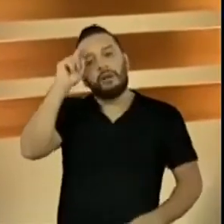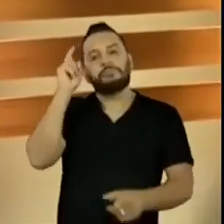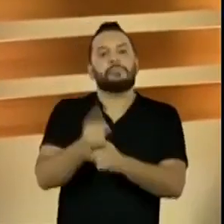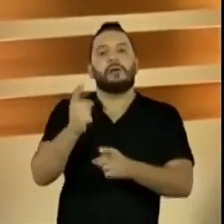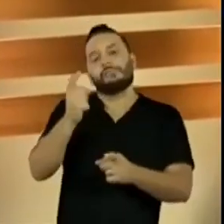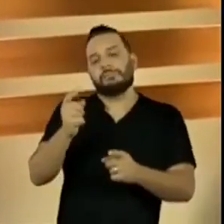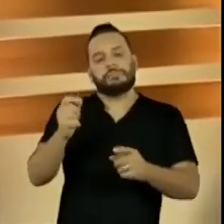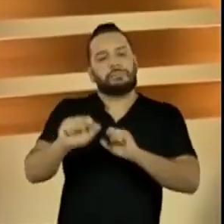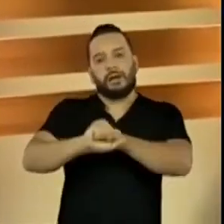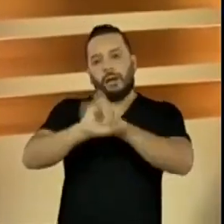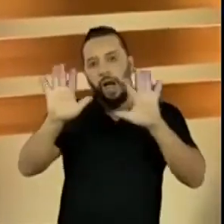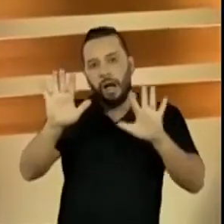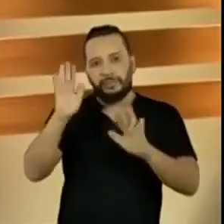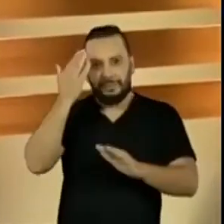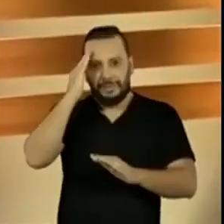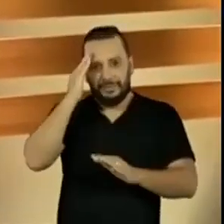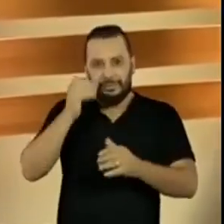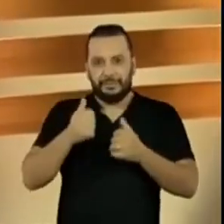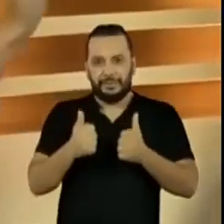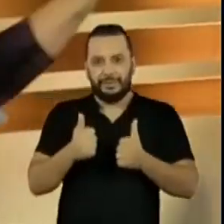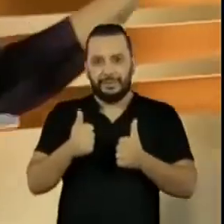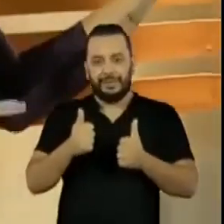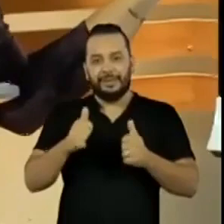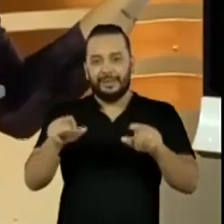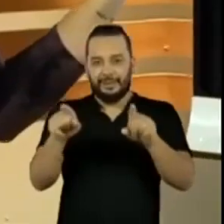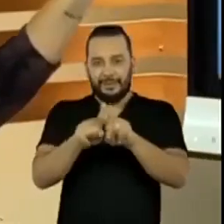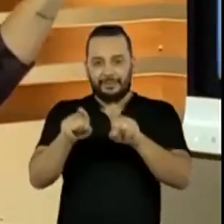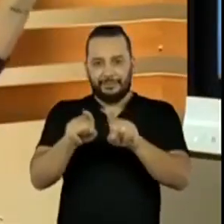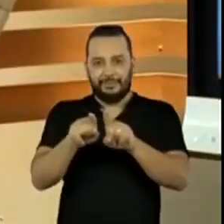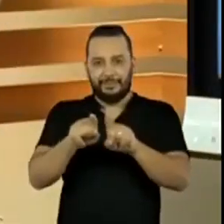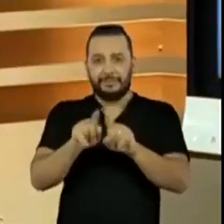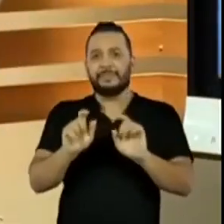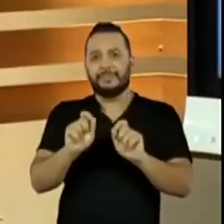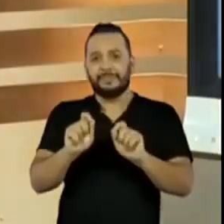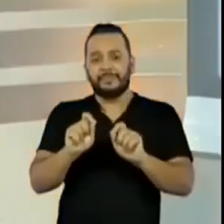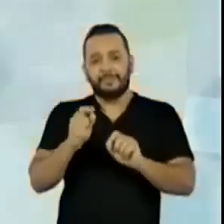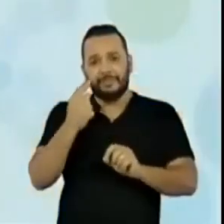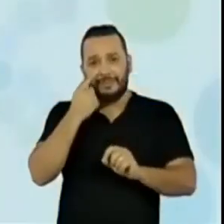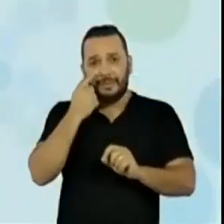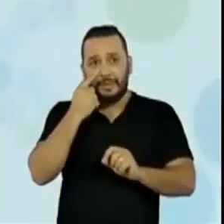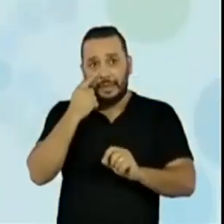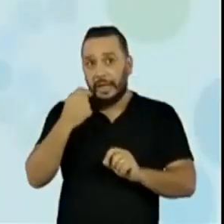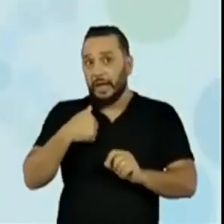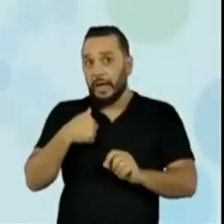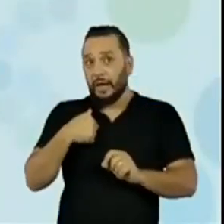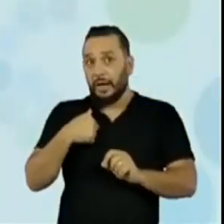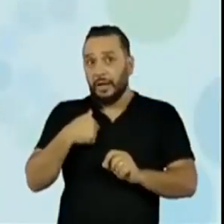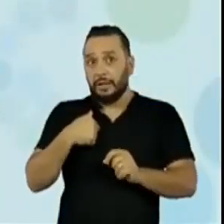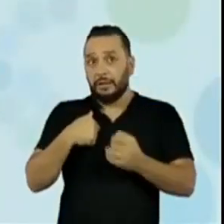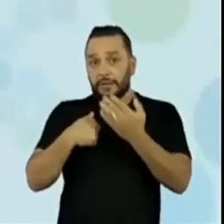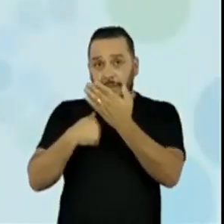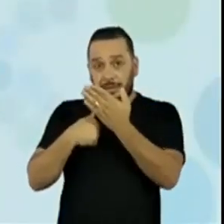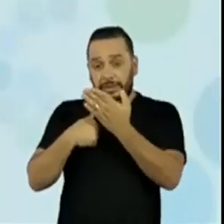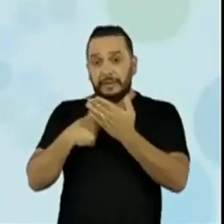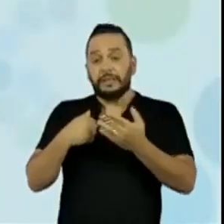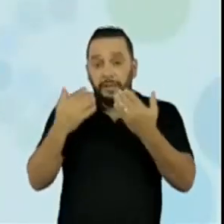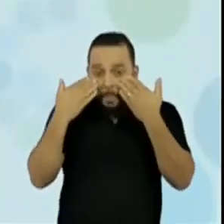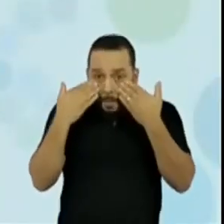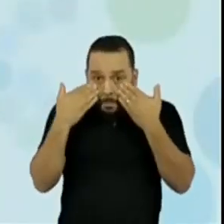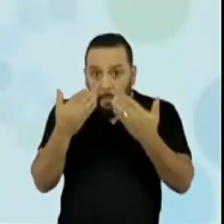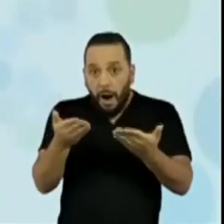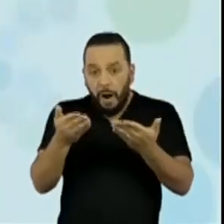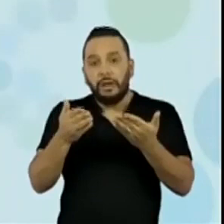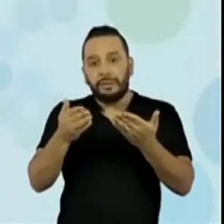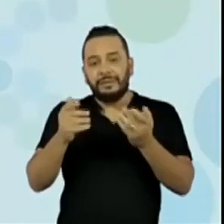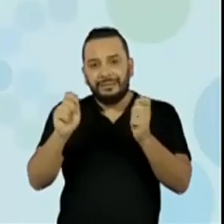com facilidade, ok? Vamos só voltar um pouquinho? Enquanto não localizar informações explícitas,